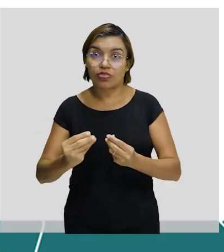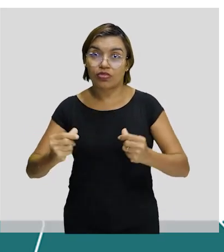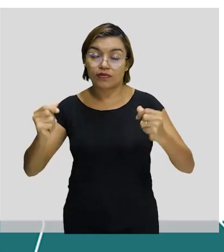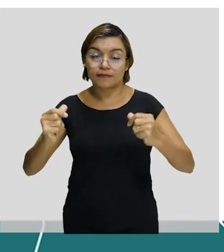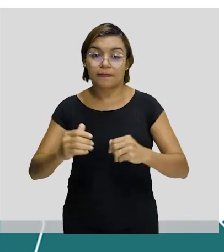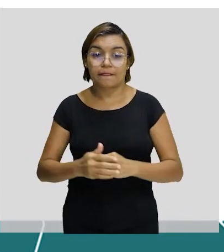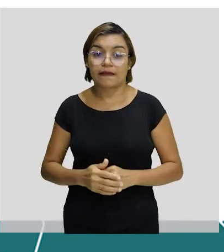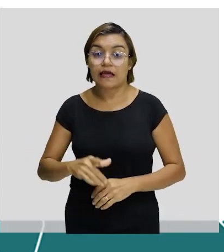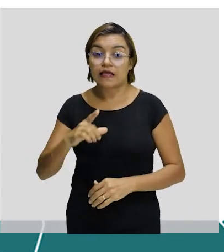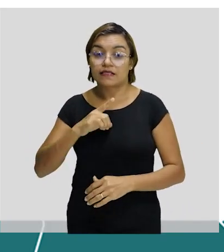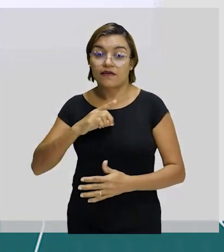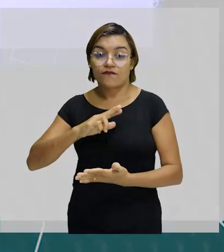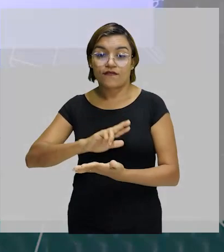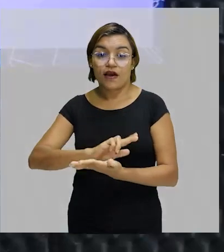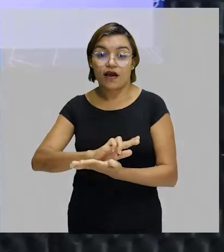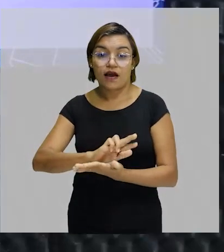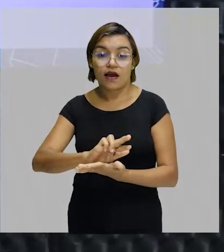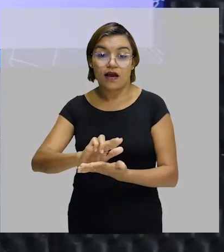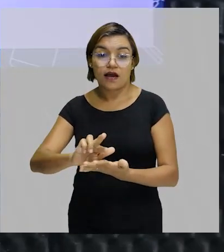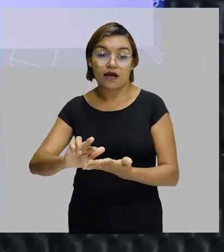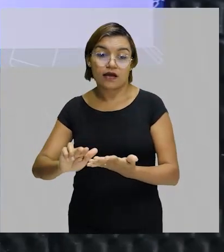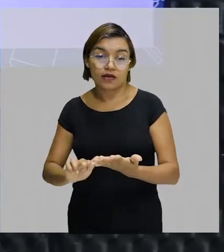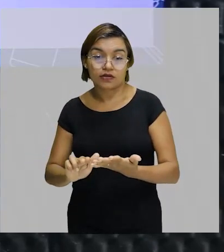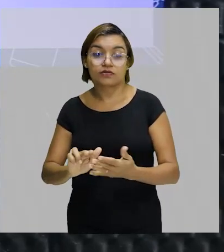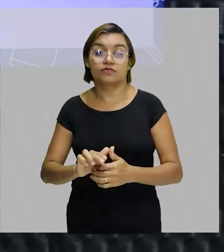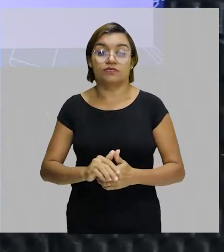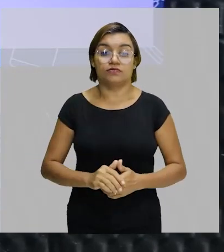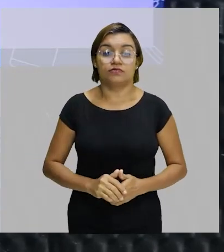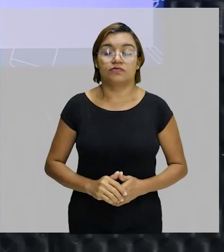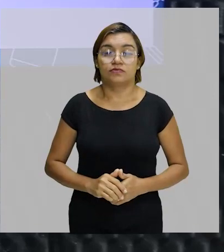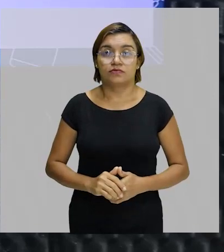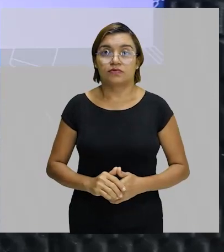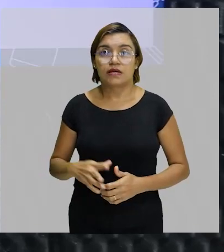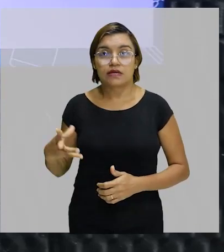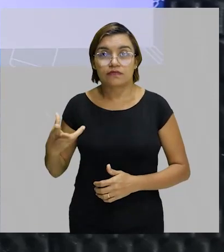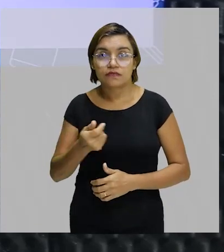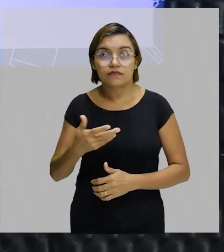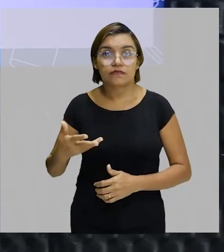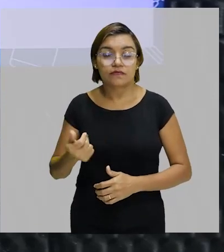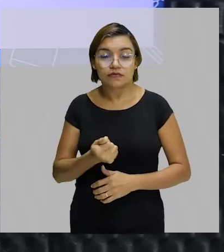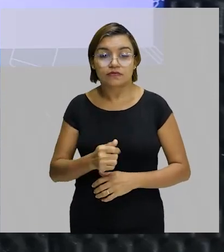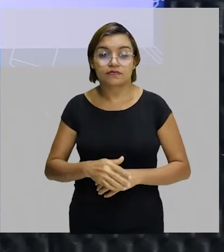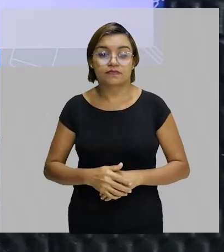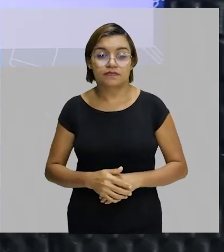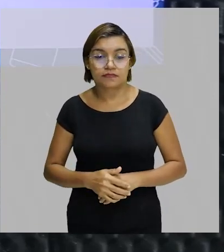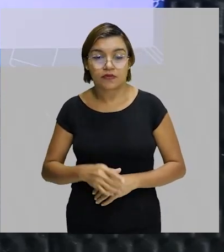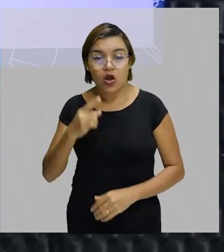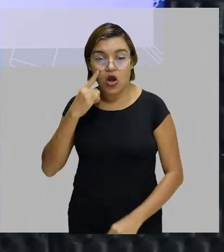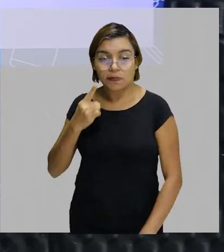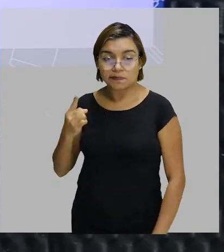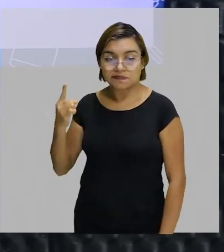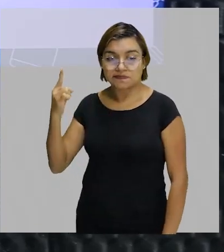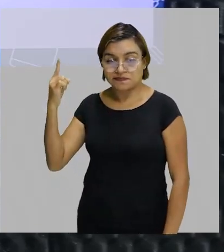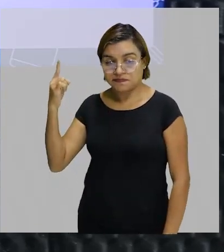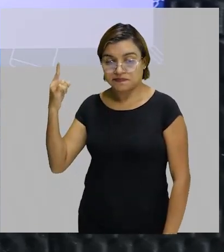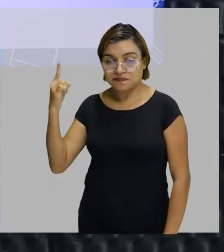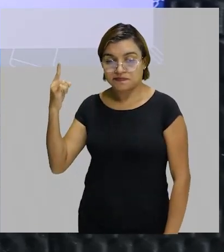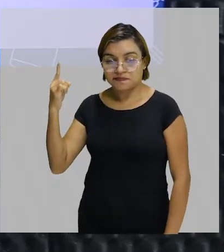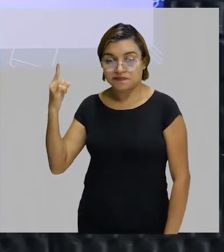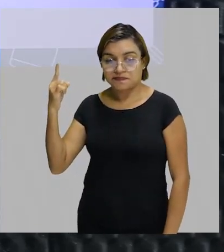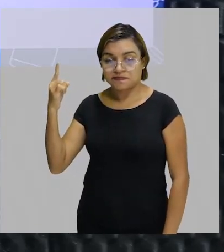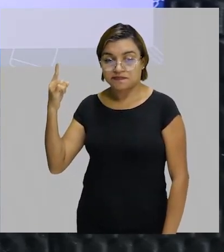série de grandezas, como a velocidade de desintegração, constante radioativa, intensidade